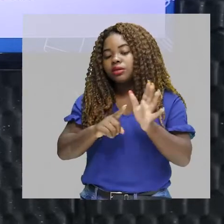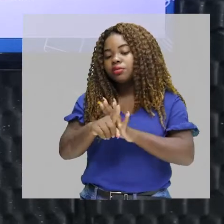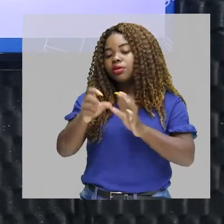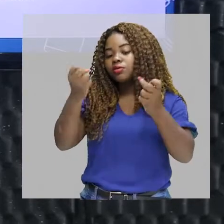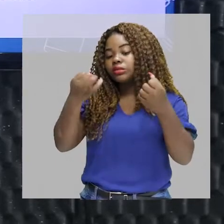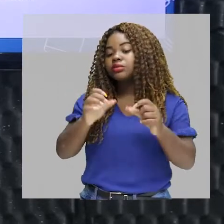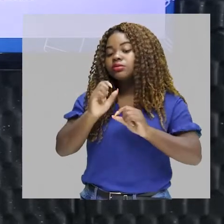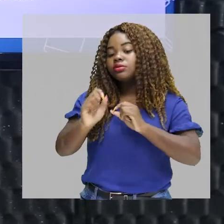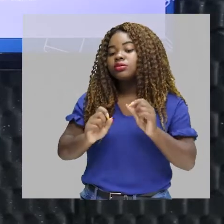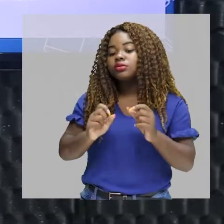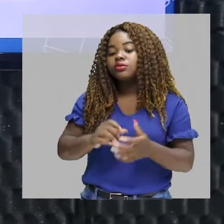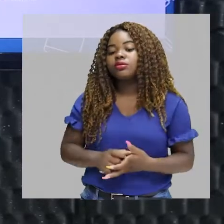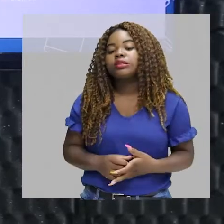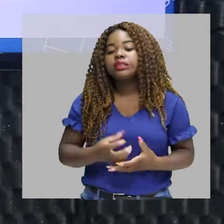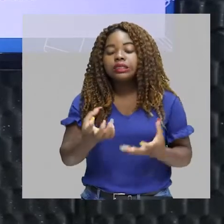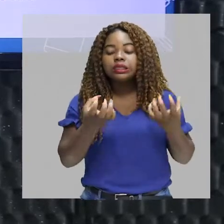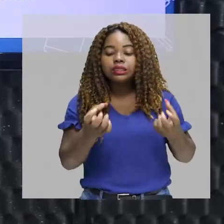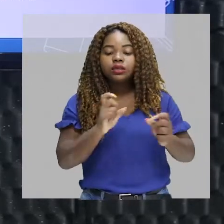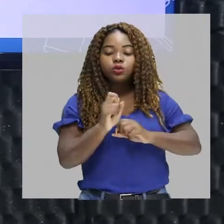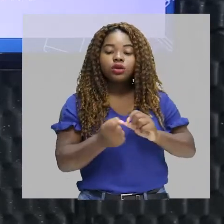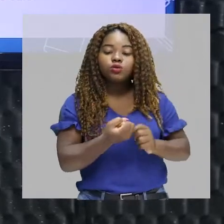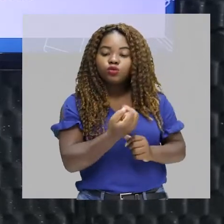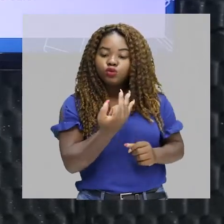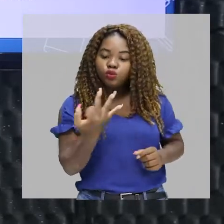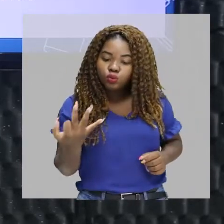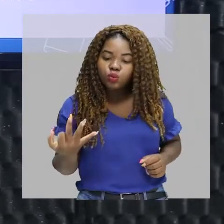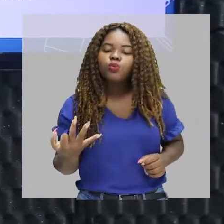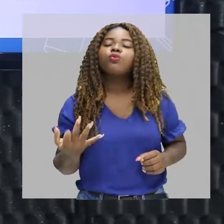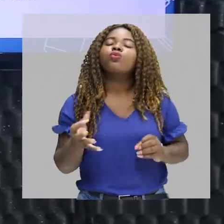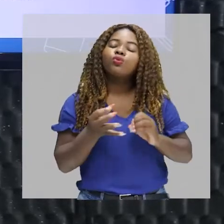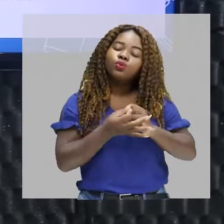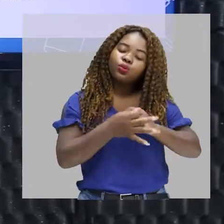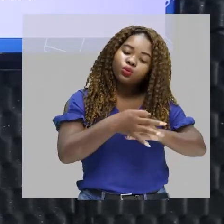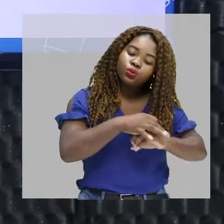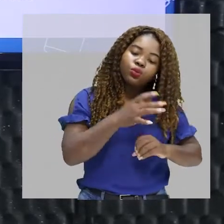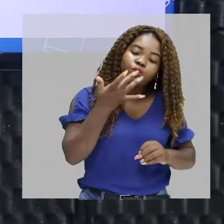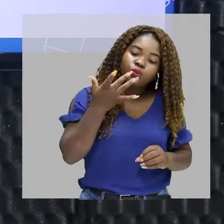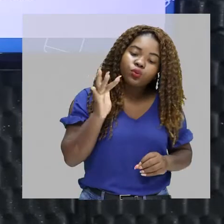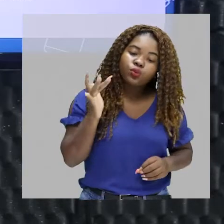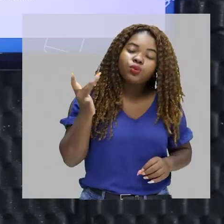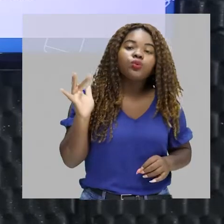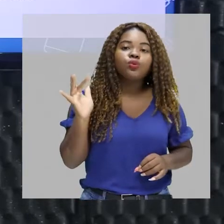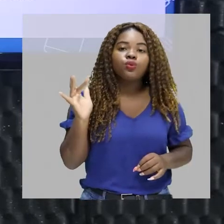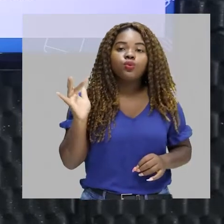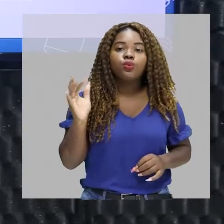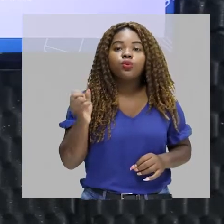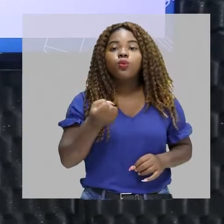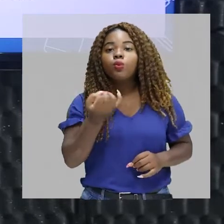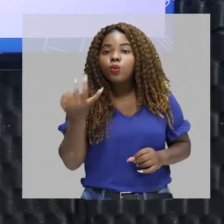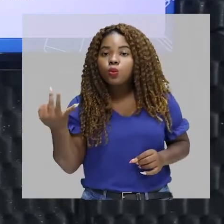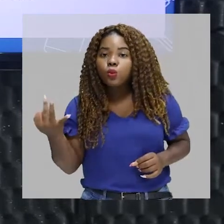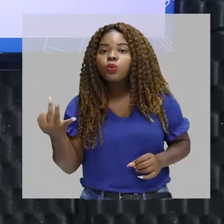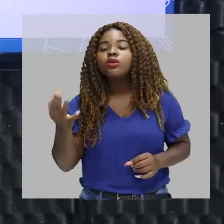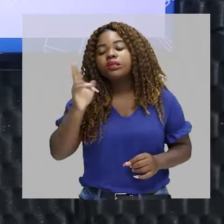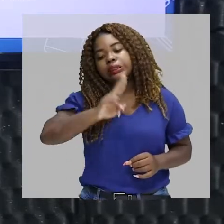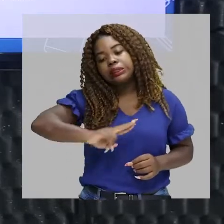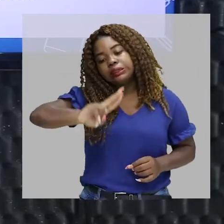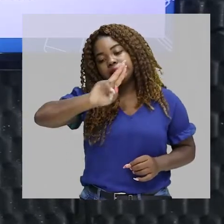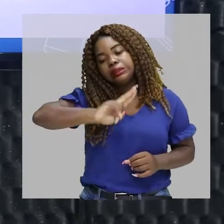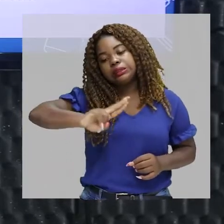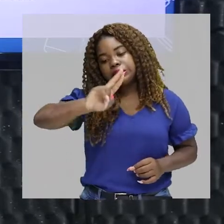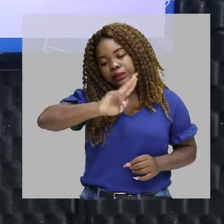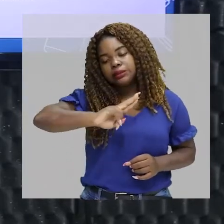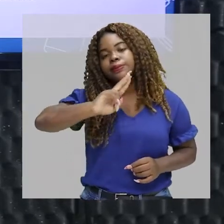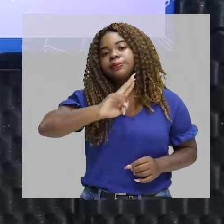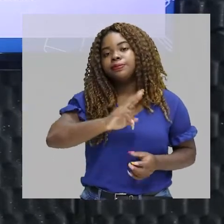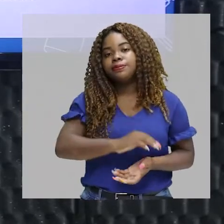que a gente determine a quantidade de átomos de ouro. Quantos átomos de ouro foram utilizados